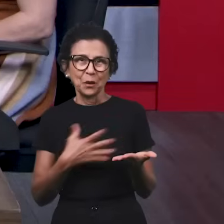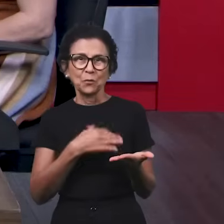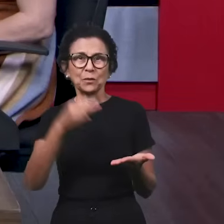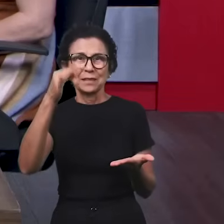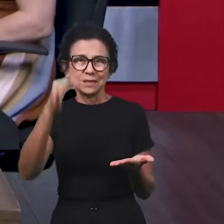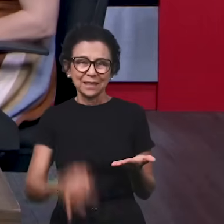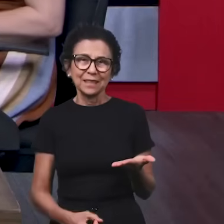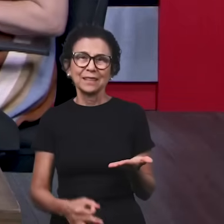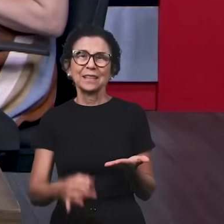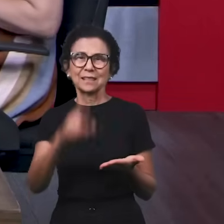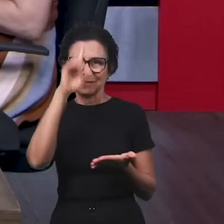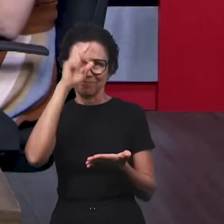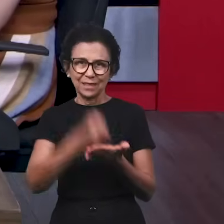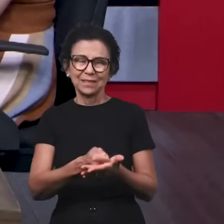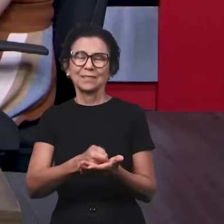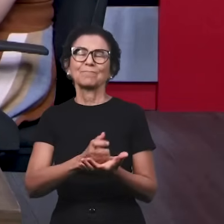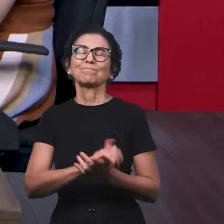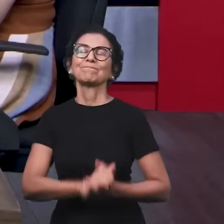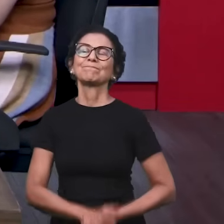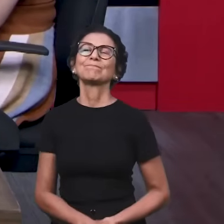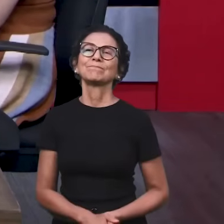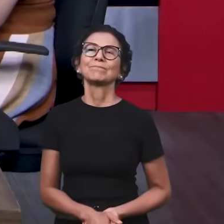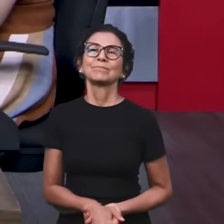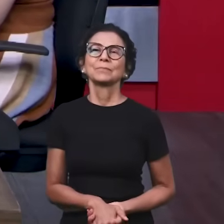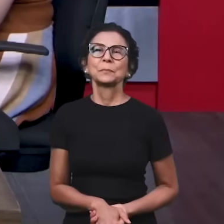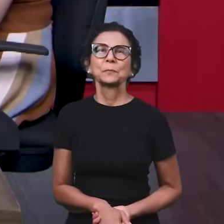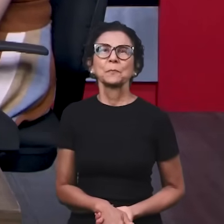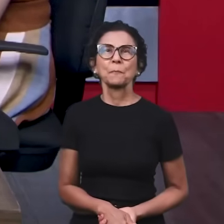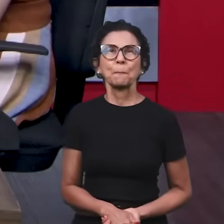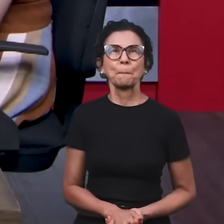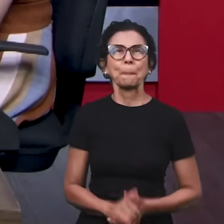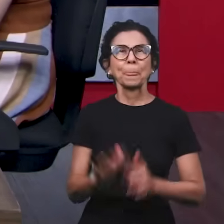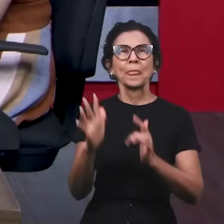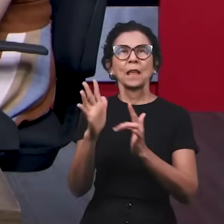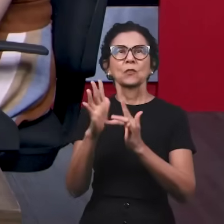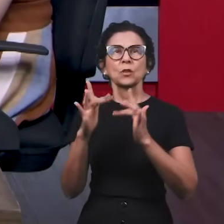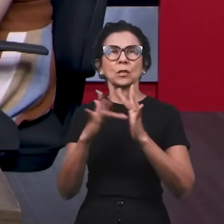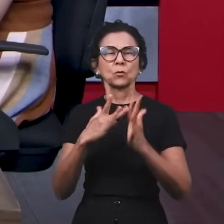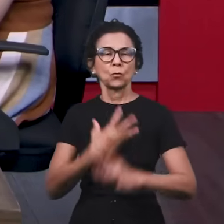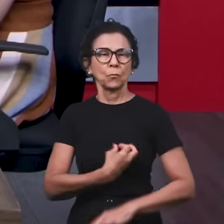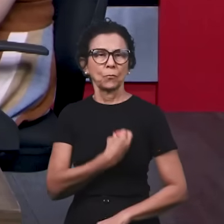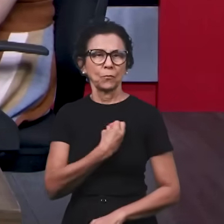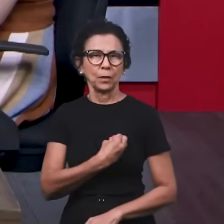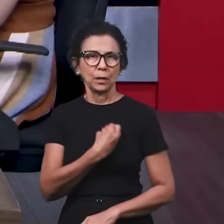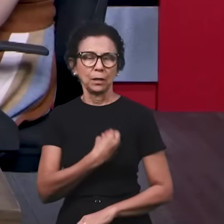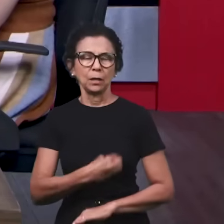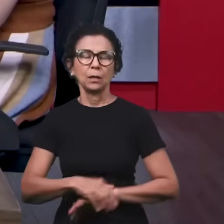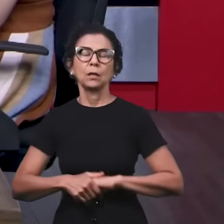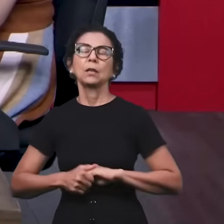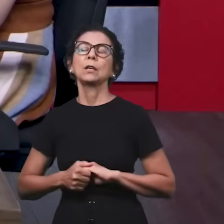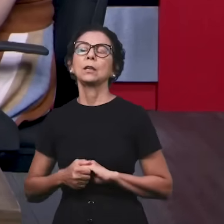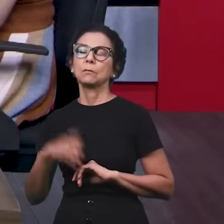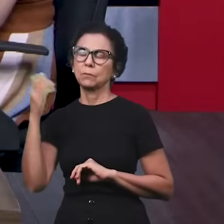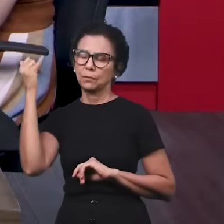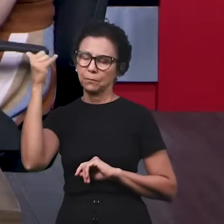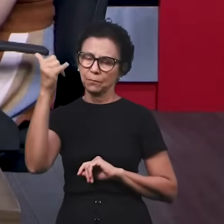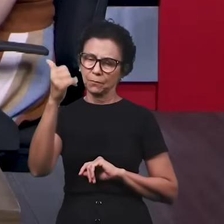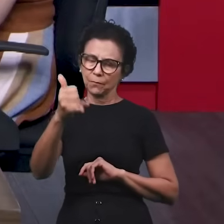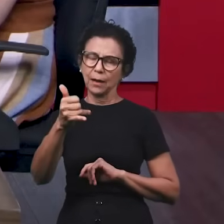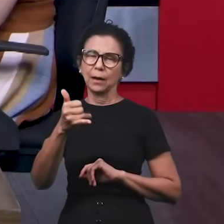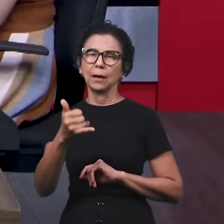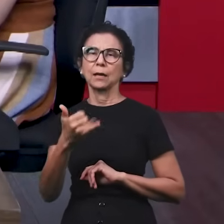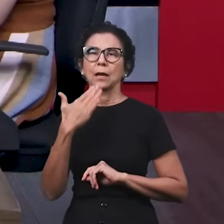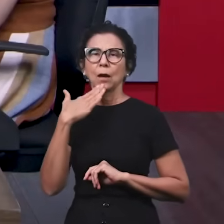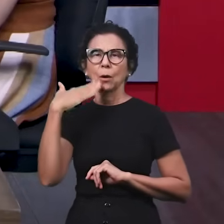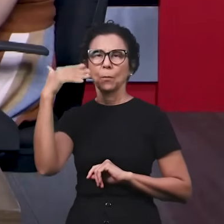né? Muito bom. Jesus está vivo e é testemunha fiel, é a melhor companhia que